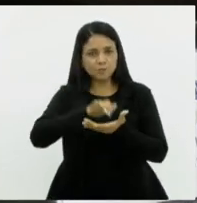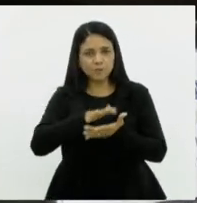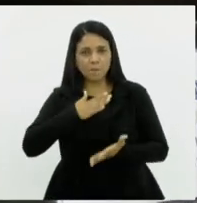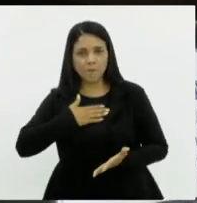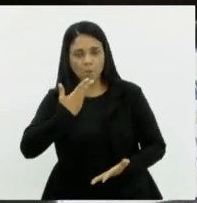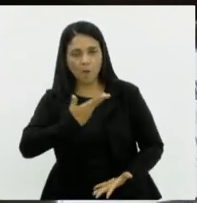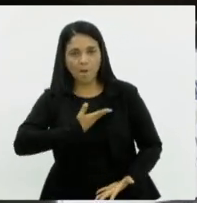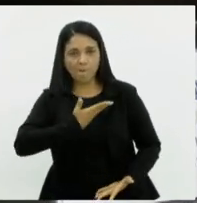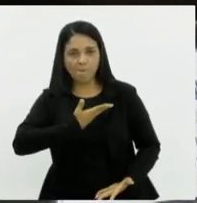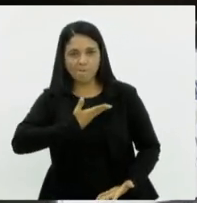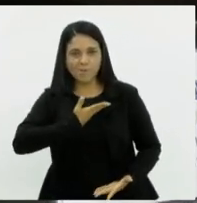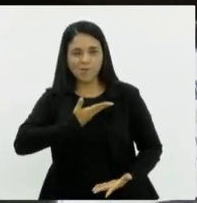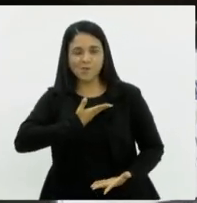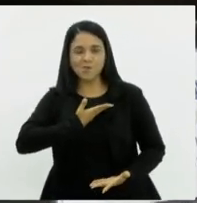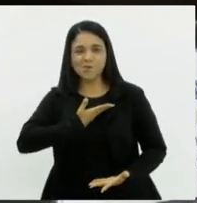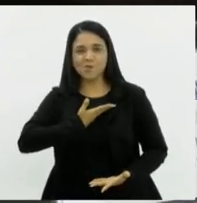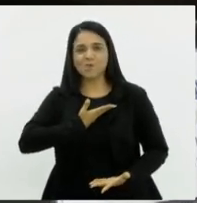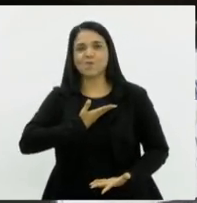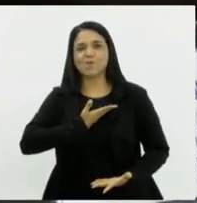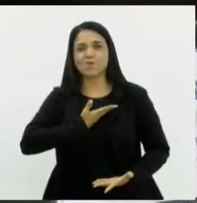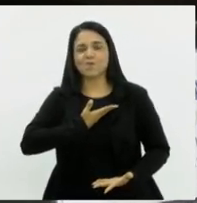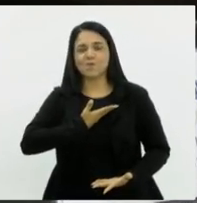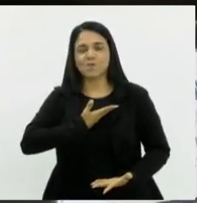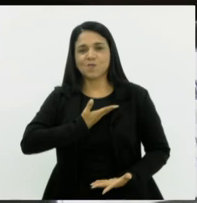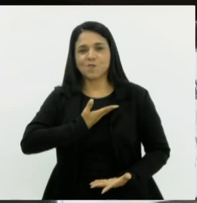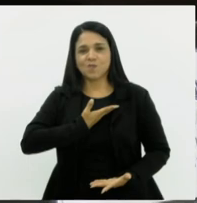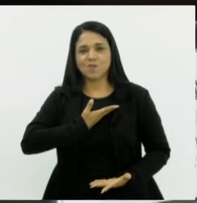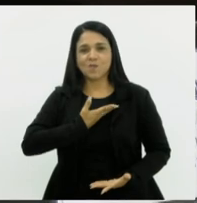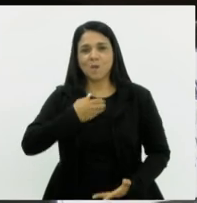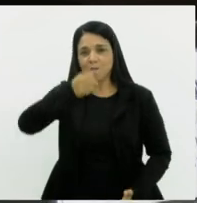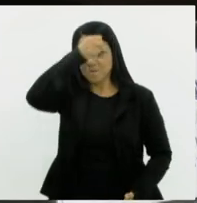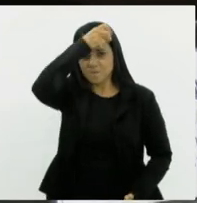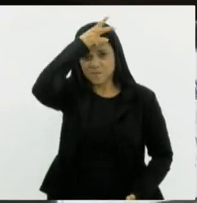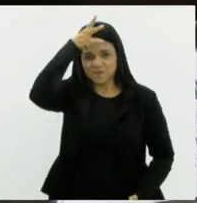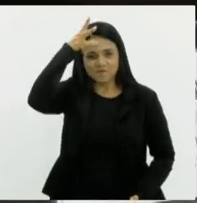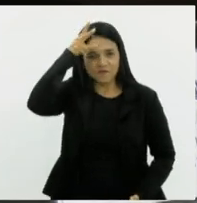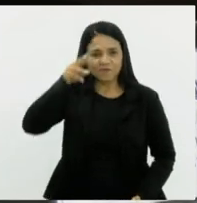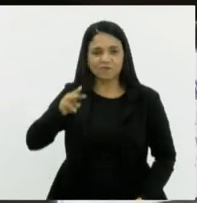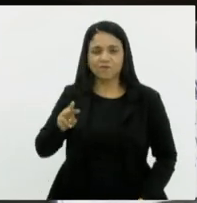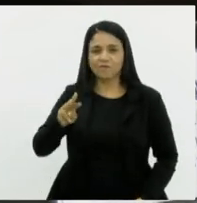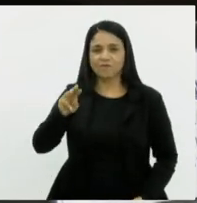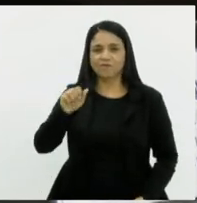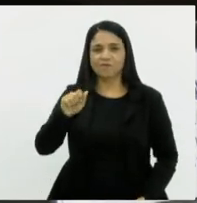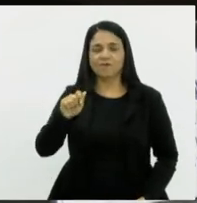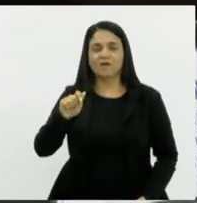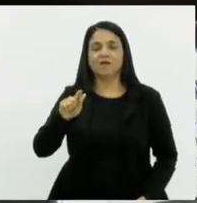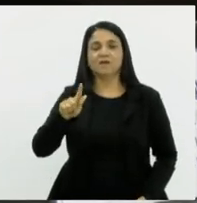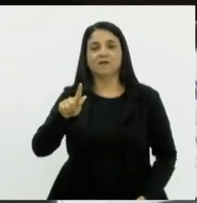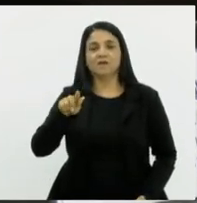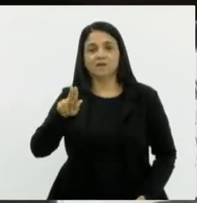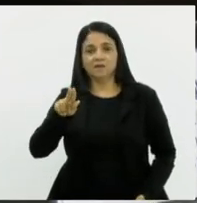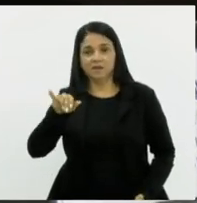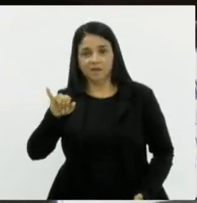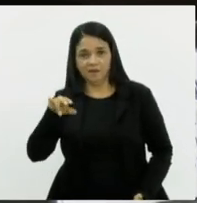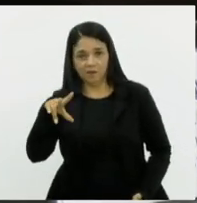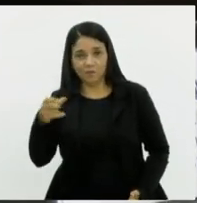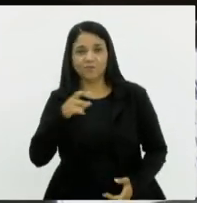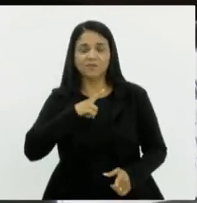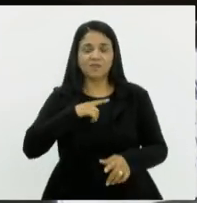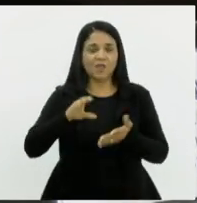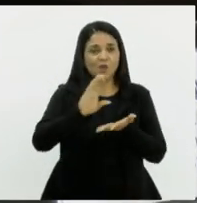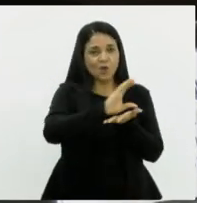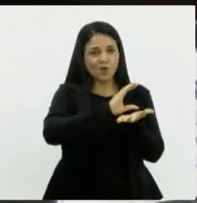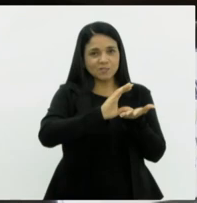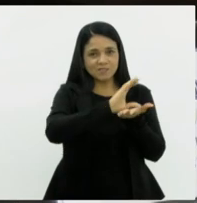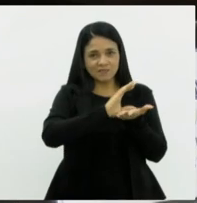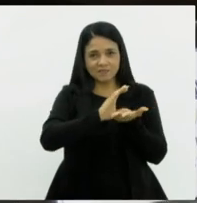deixei por último para cumprimentar, o nosso querido prefeito Vaguinho, penúltimo, porque tem sempre o nosso conselheiro Domingos